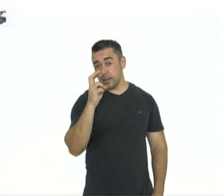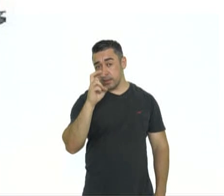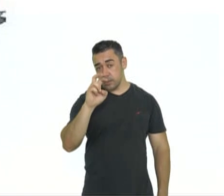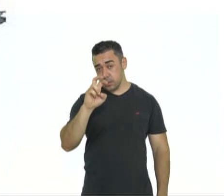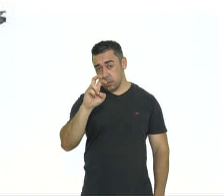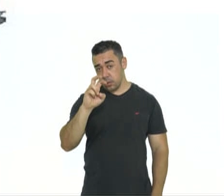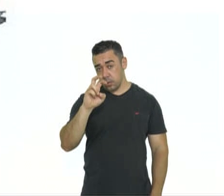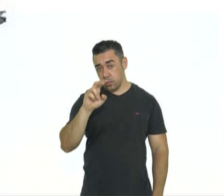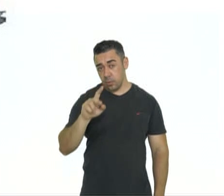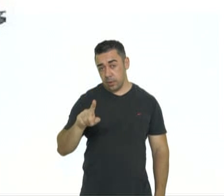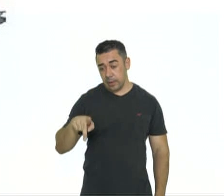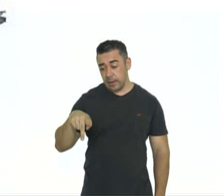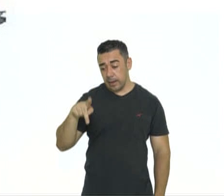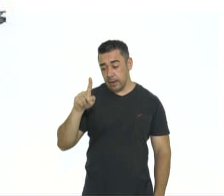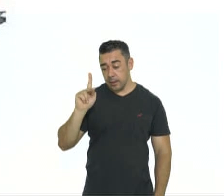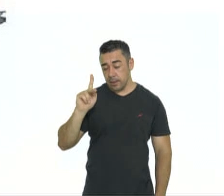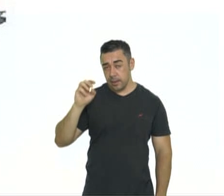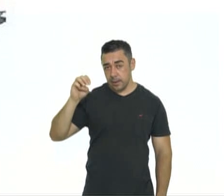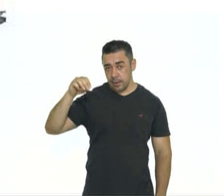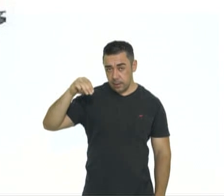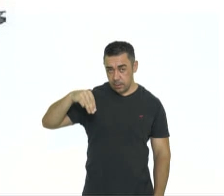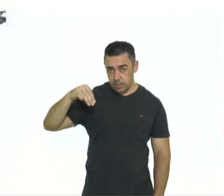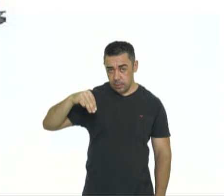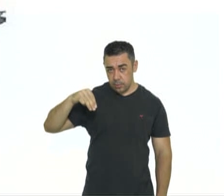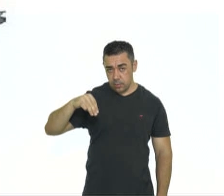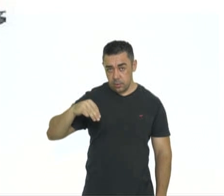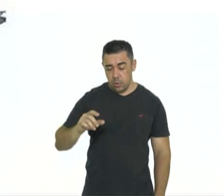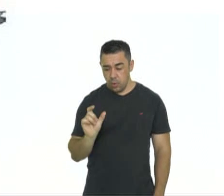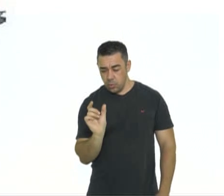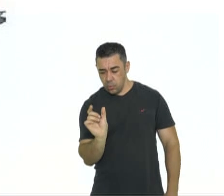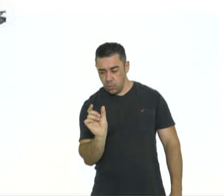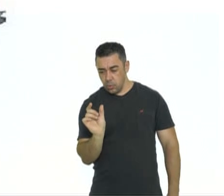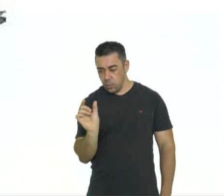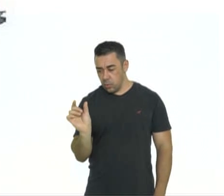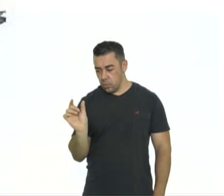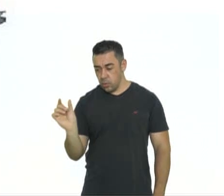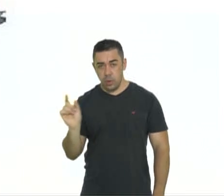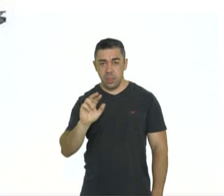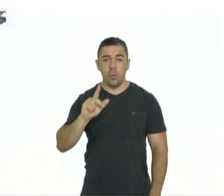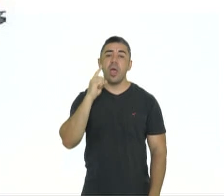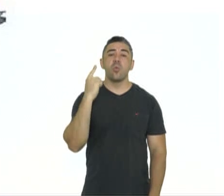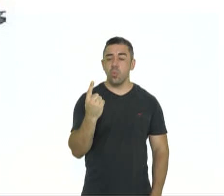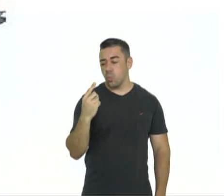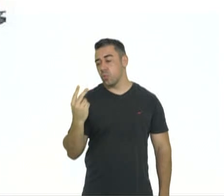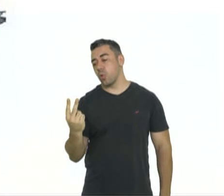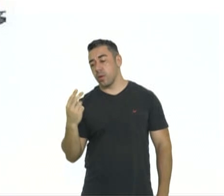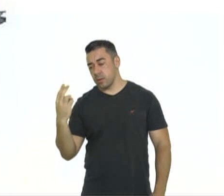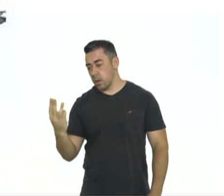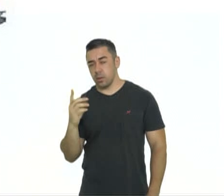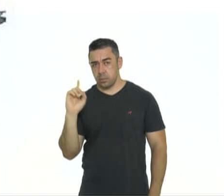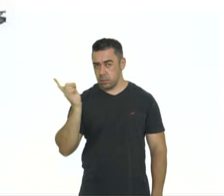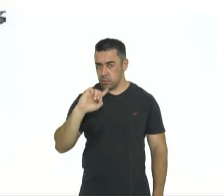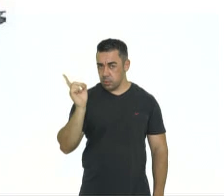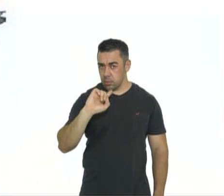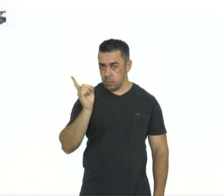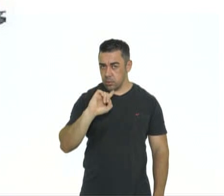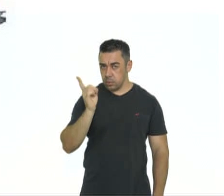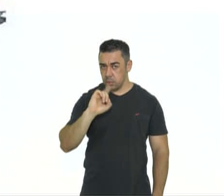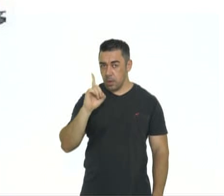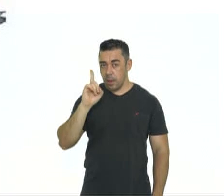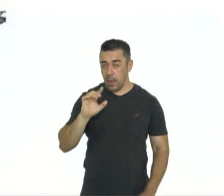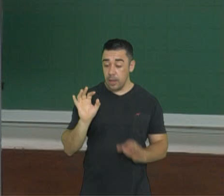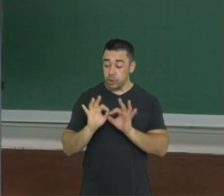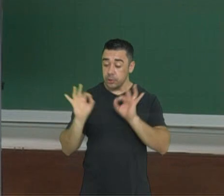um desses quién corresponda 45 anos não é um cara que não é um tá é